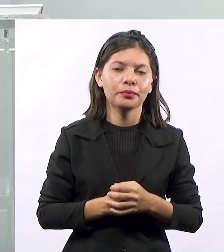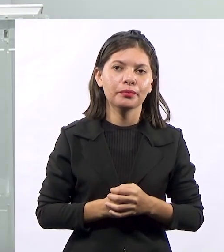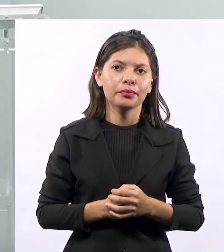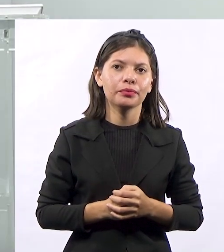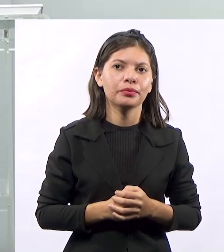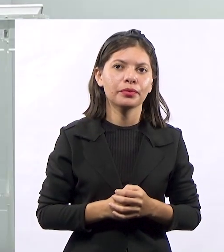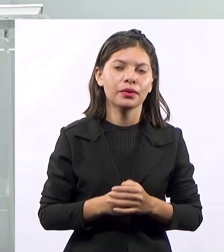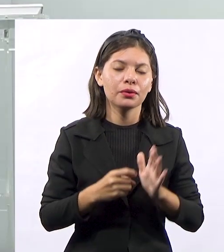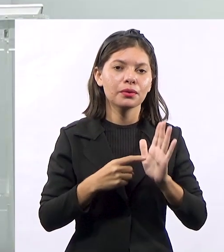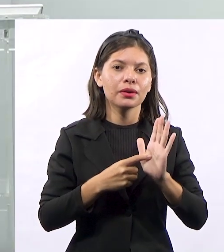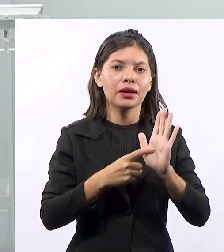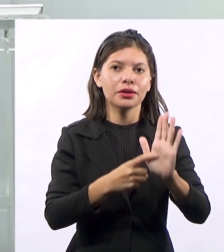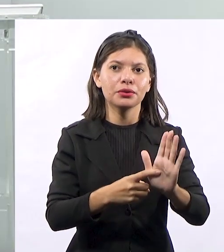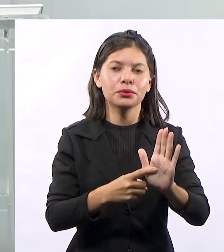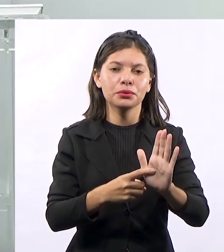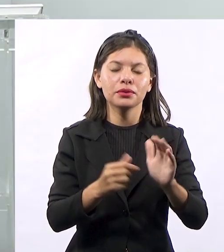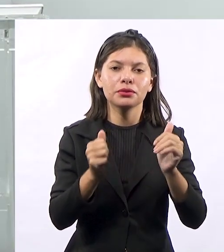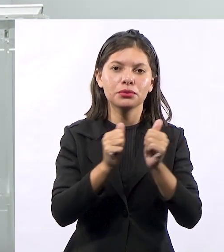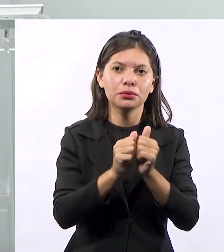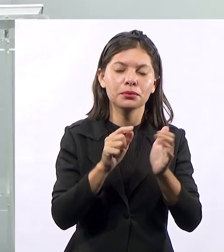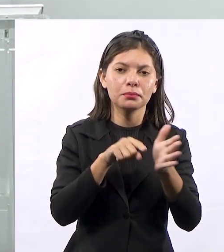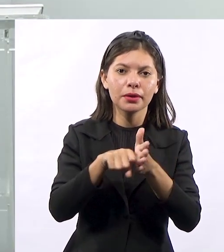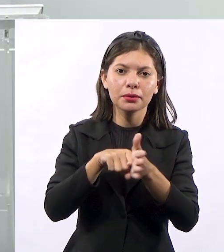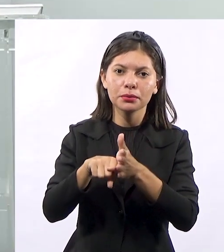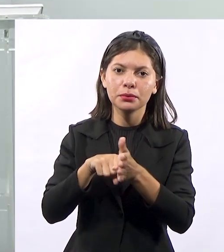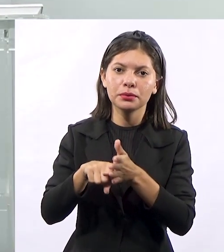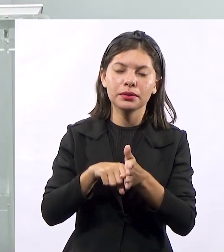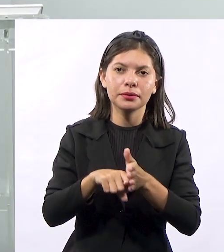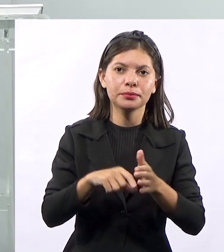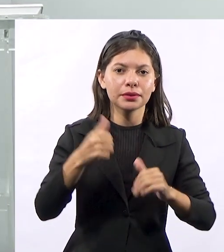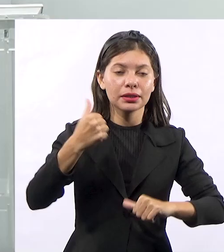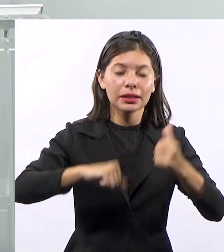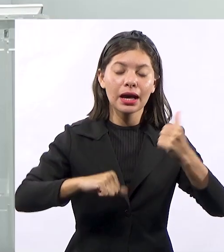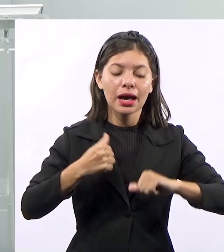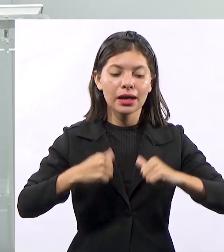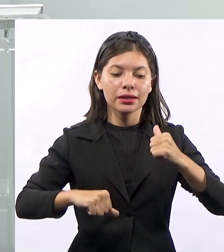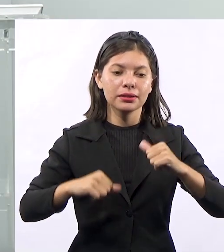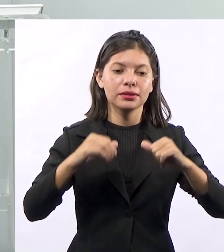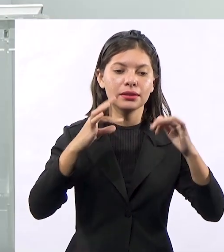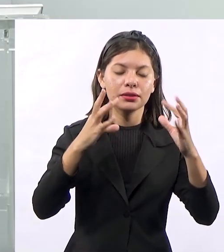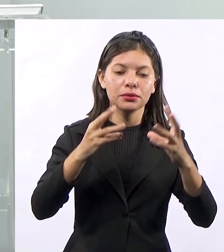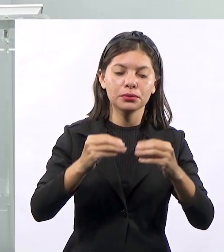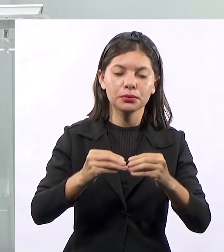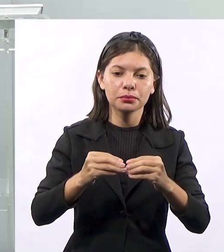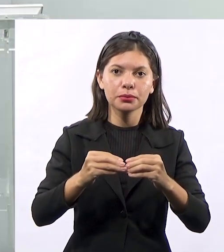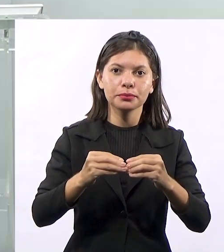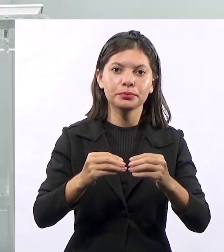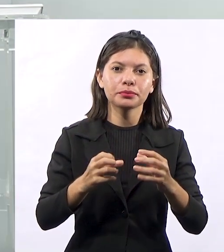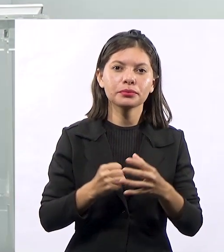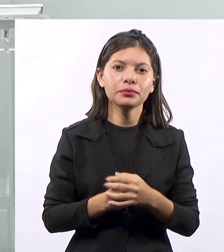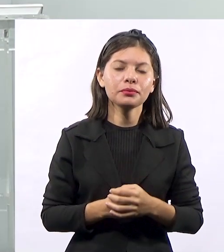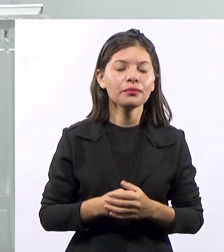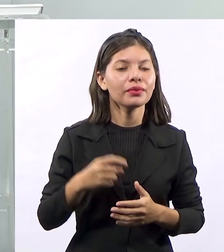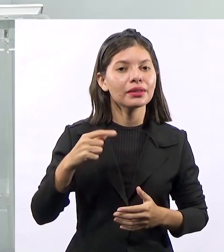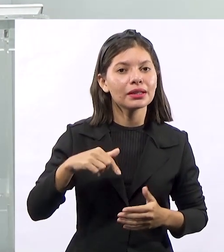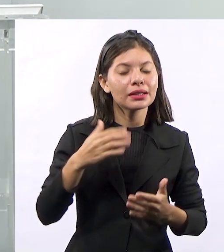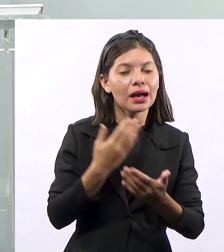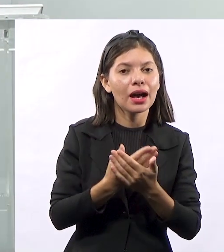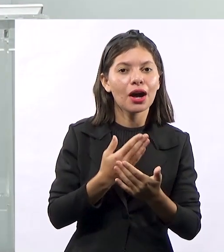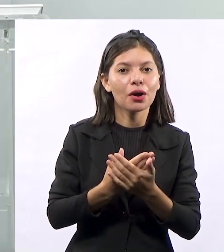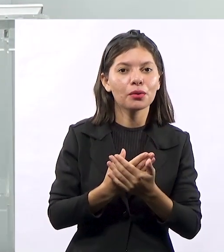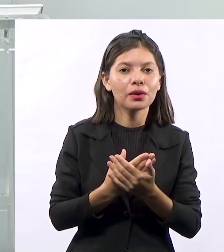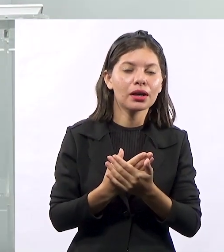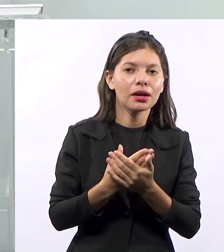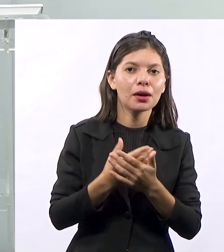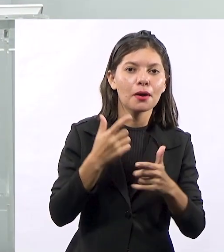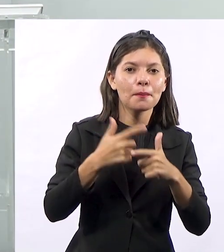norteados pelo problema, que é a questão central do seu texto, do seu trabalho, da sua análise,